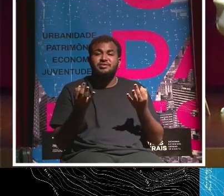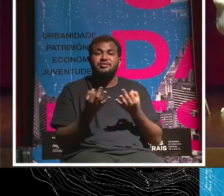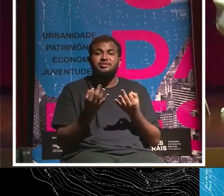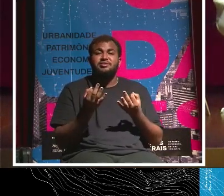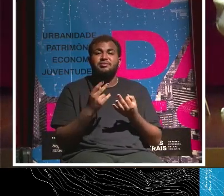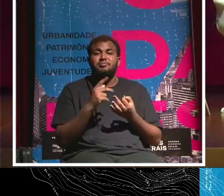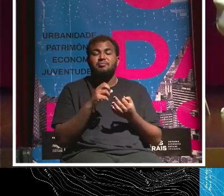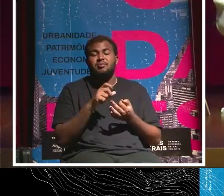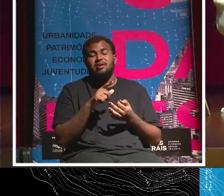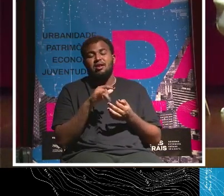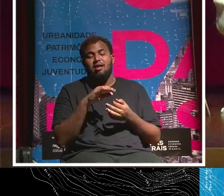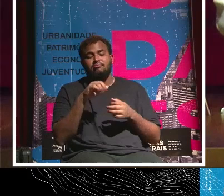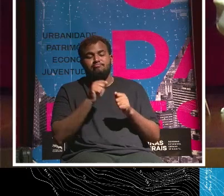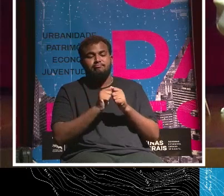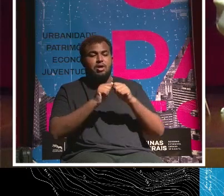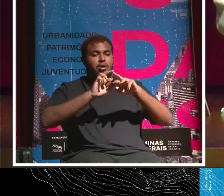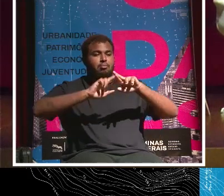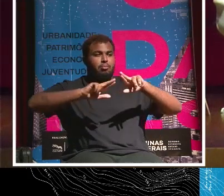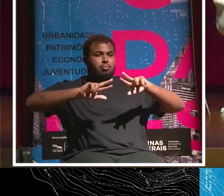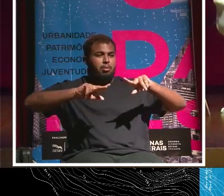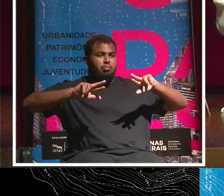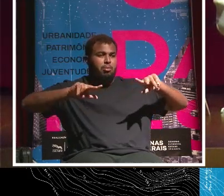polaridade,